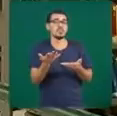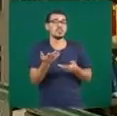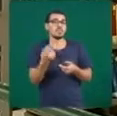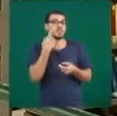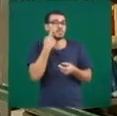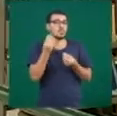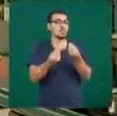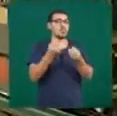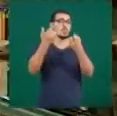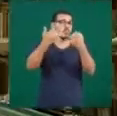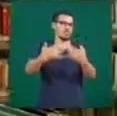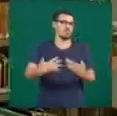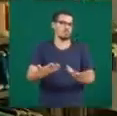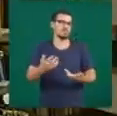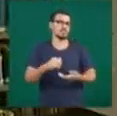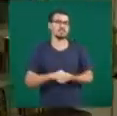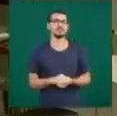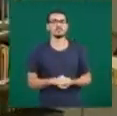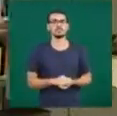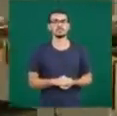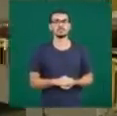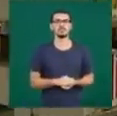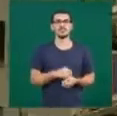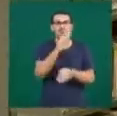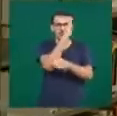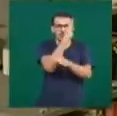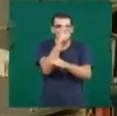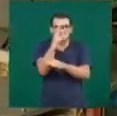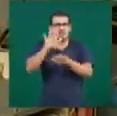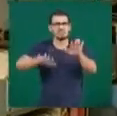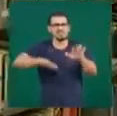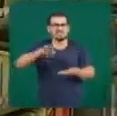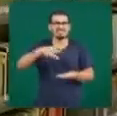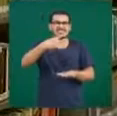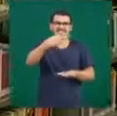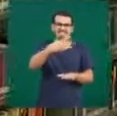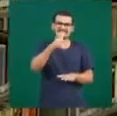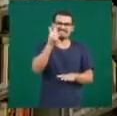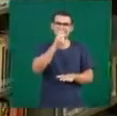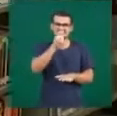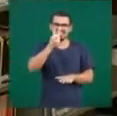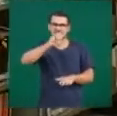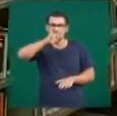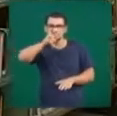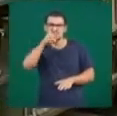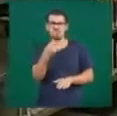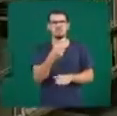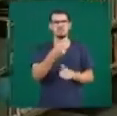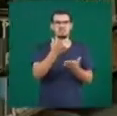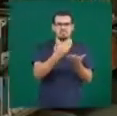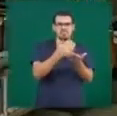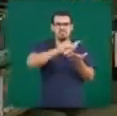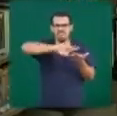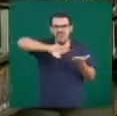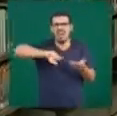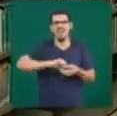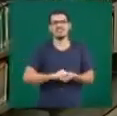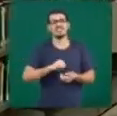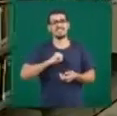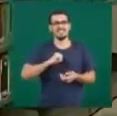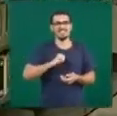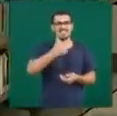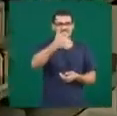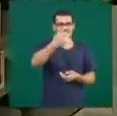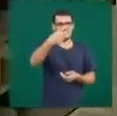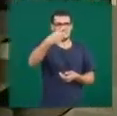seguir. Um acervo com mais de 356 mil exemplares, aproximadamente